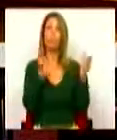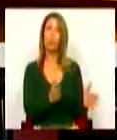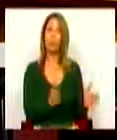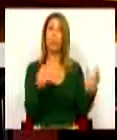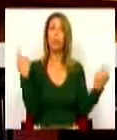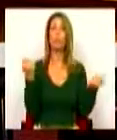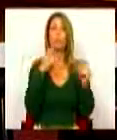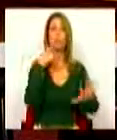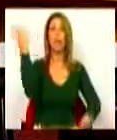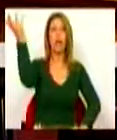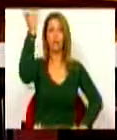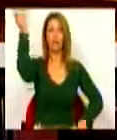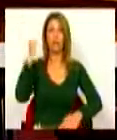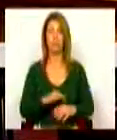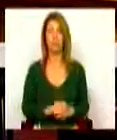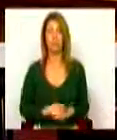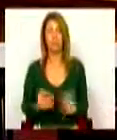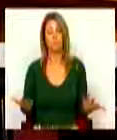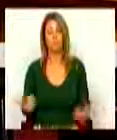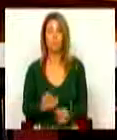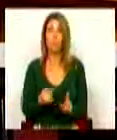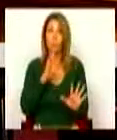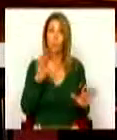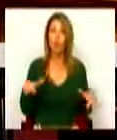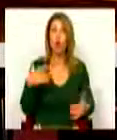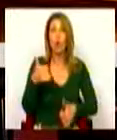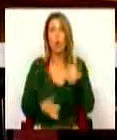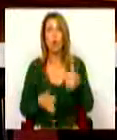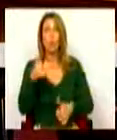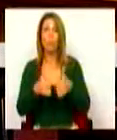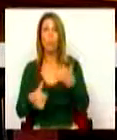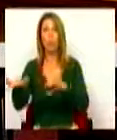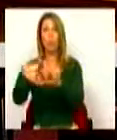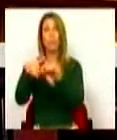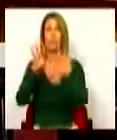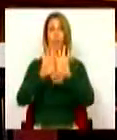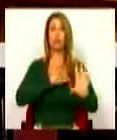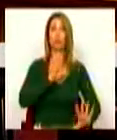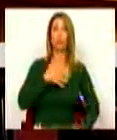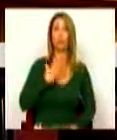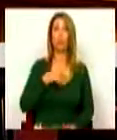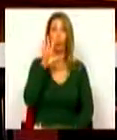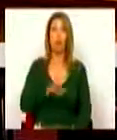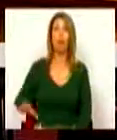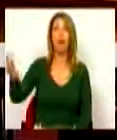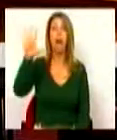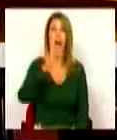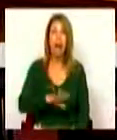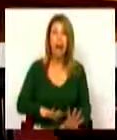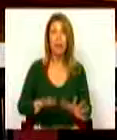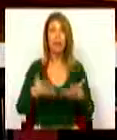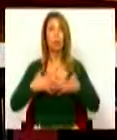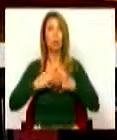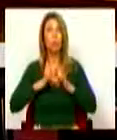promover a excelência, para poder competir com atores globais em domínios tão